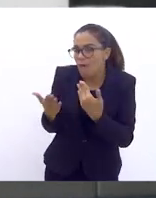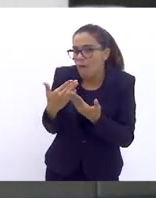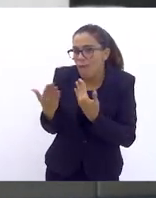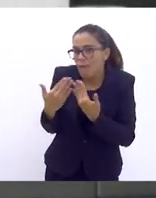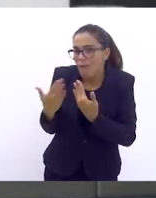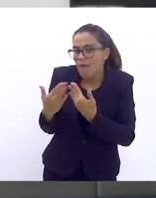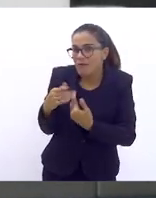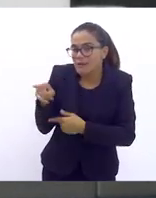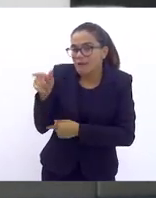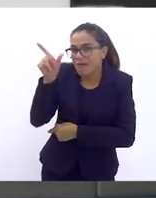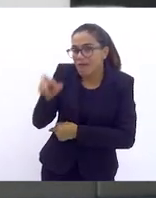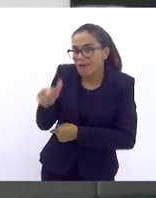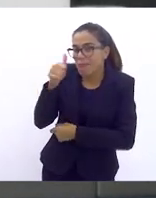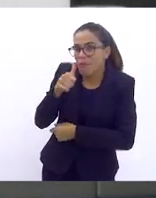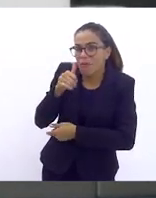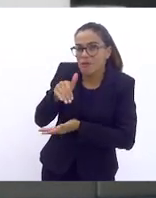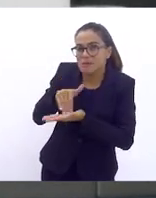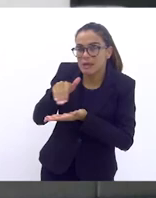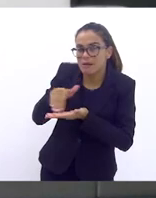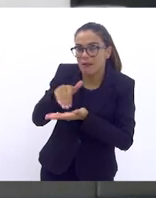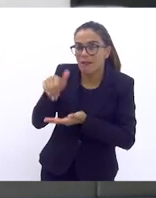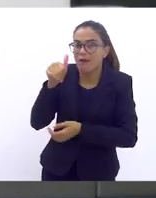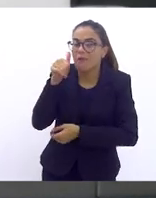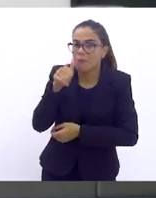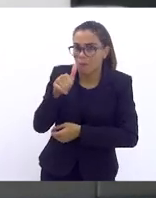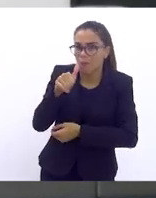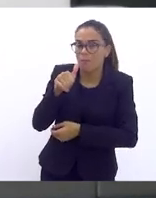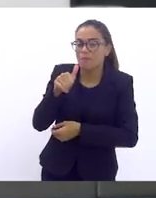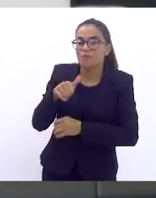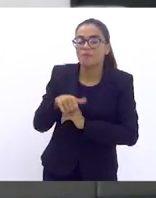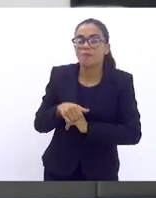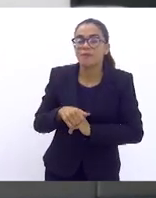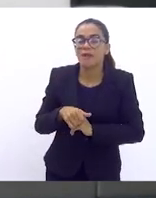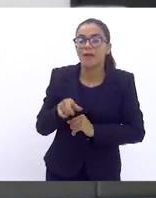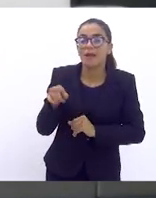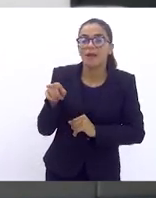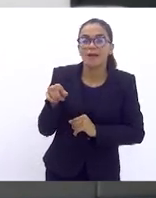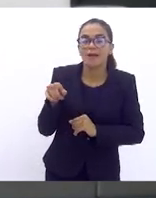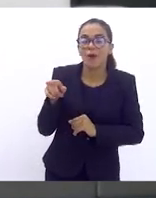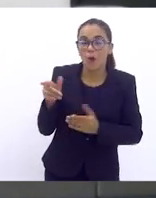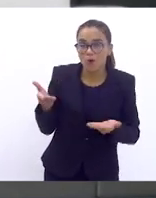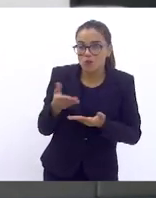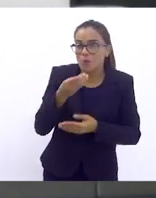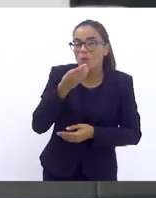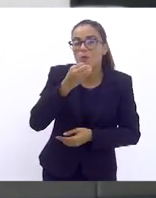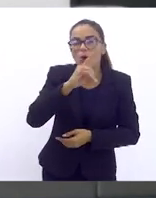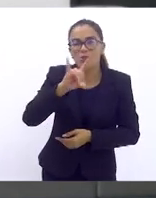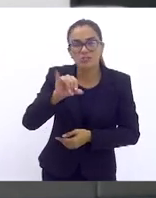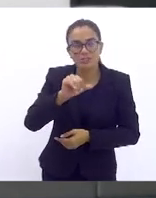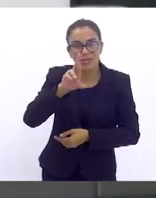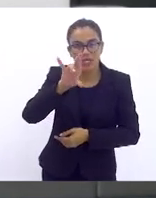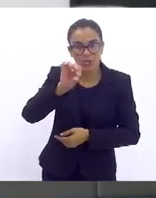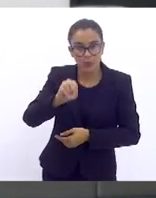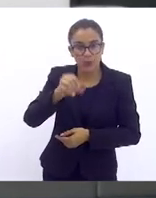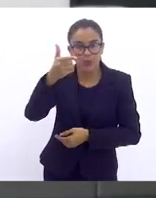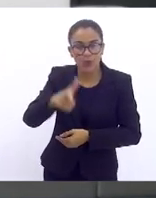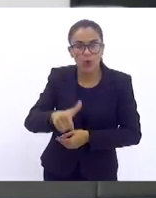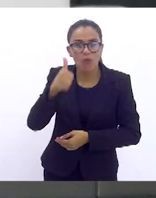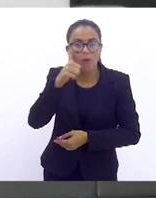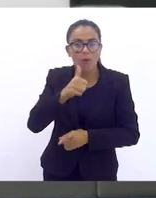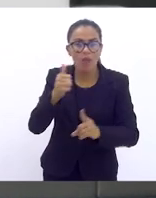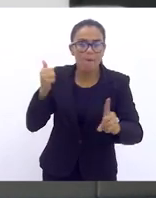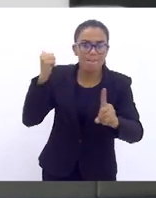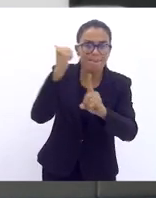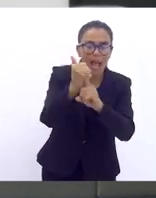com a secretária da mulher e hoje no Bom dia Rio apareceu né o mais um feminicídio